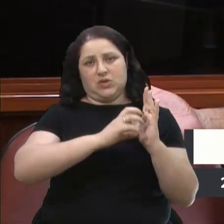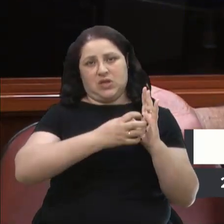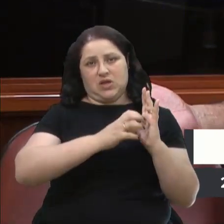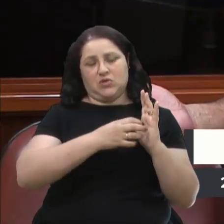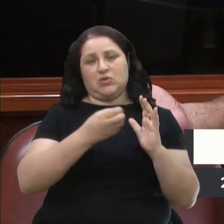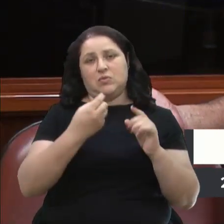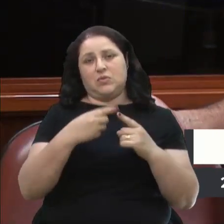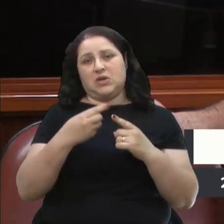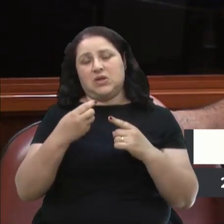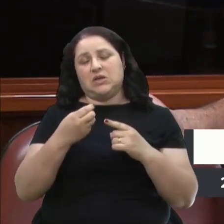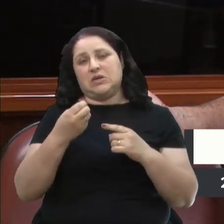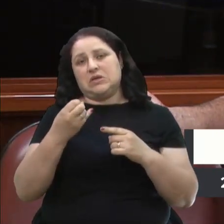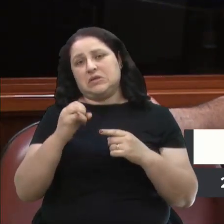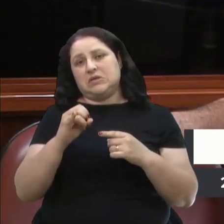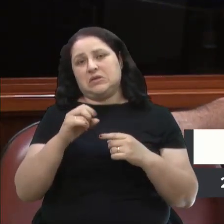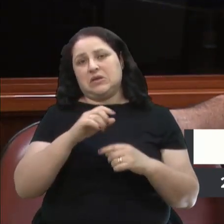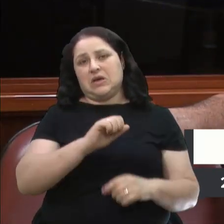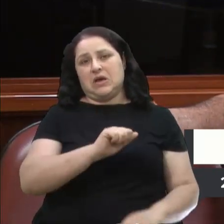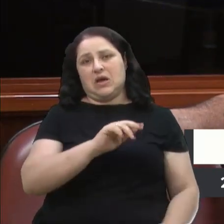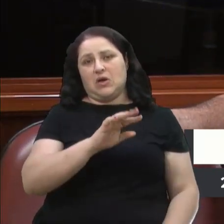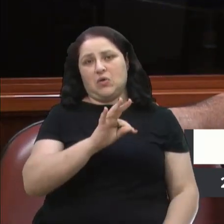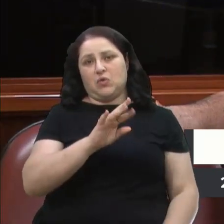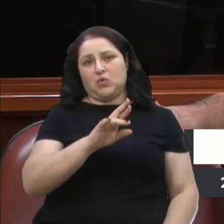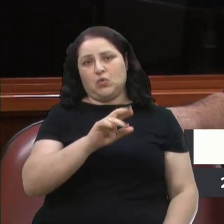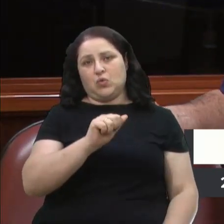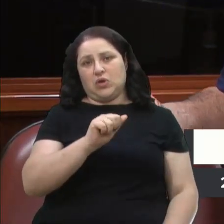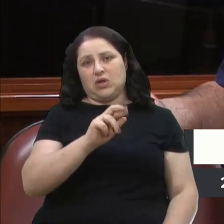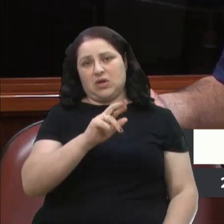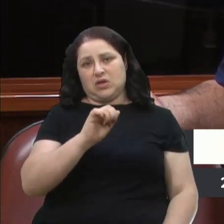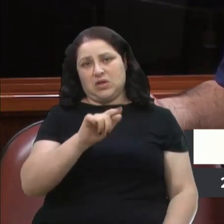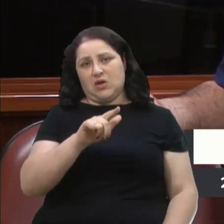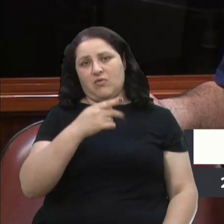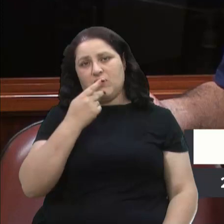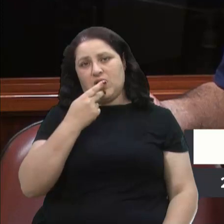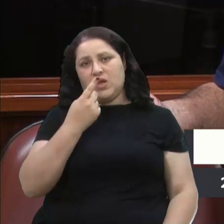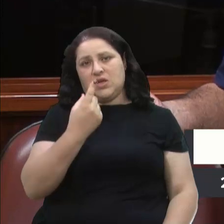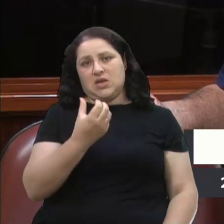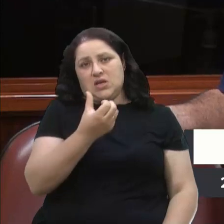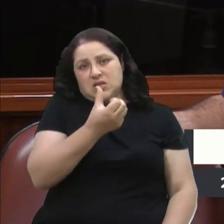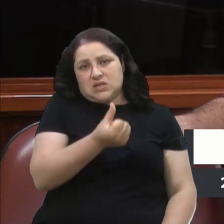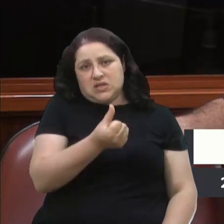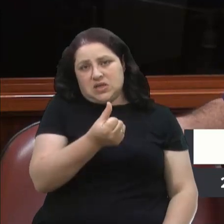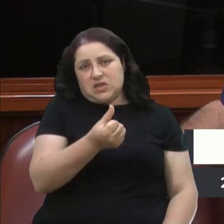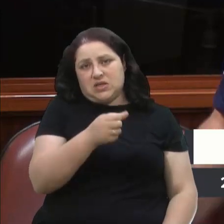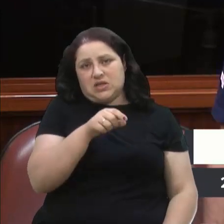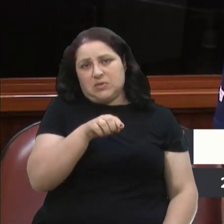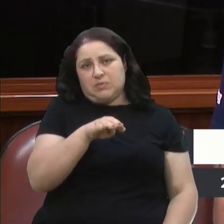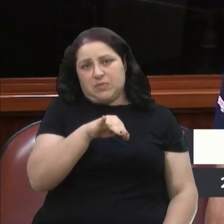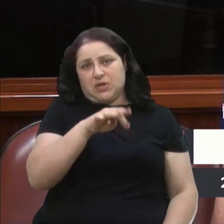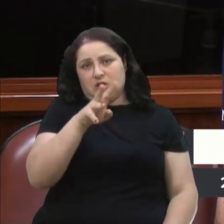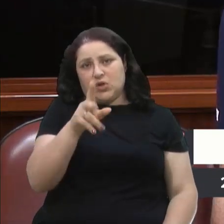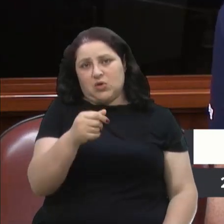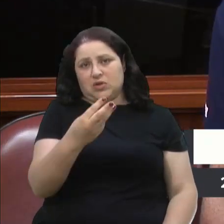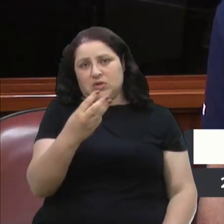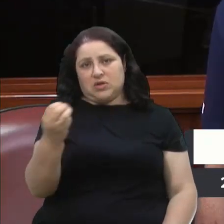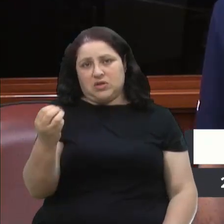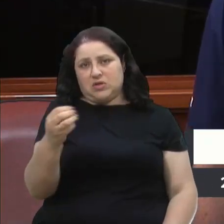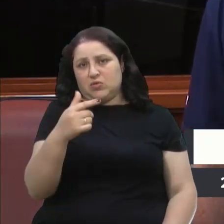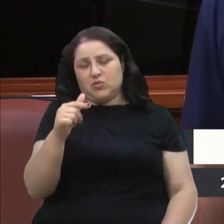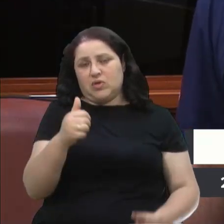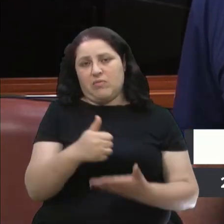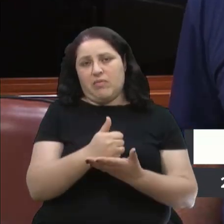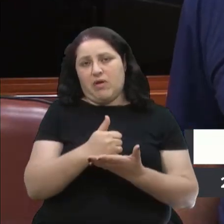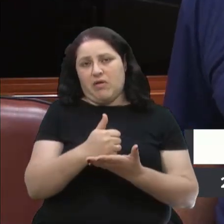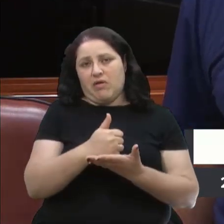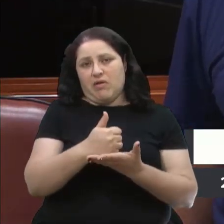simplesmente o atuarial falar que são 6 bilhões e 300, olha, não se sustenta, porque não há os dados, não há